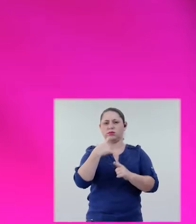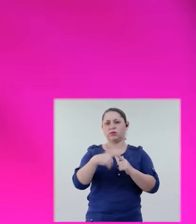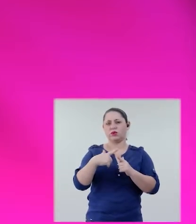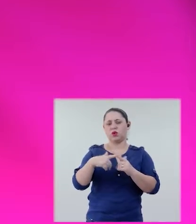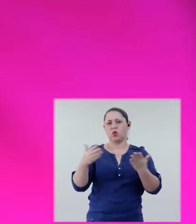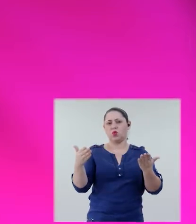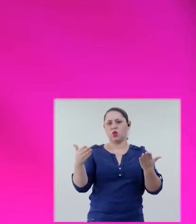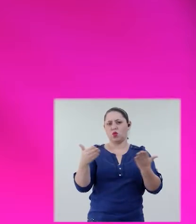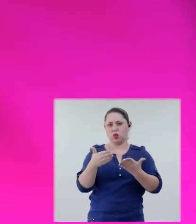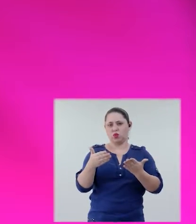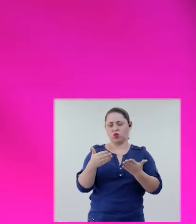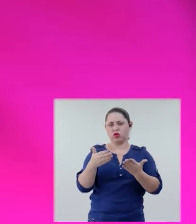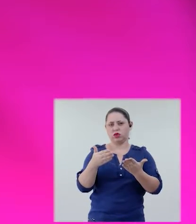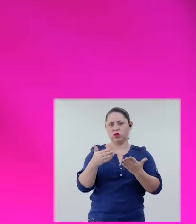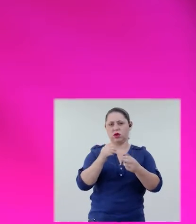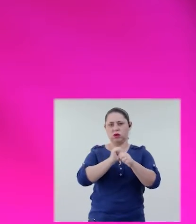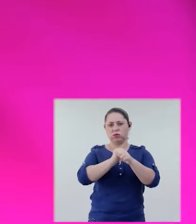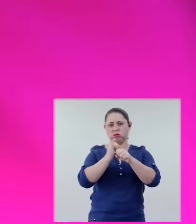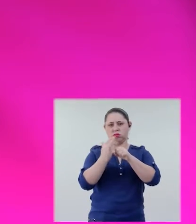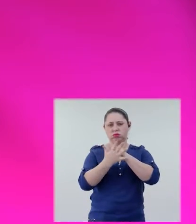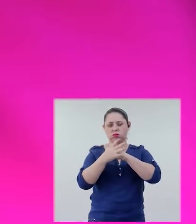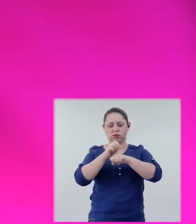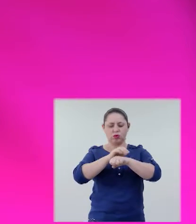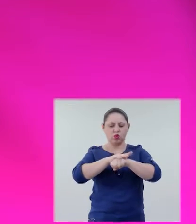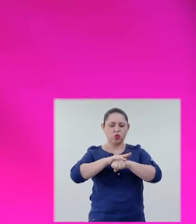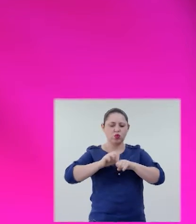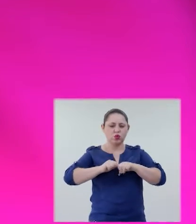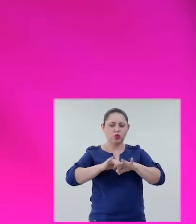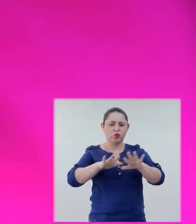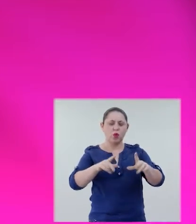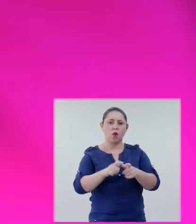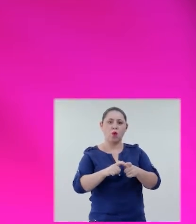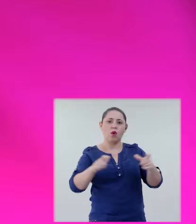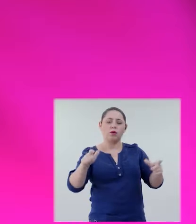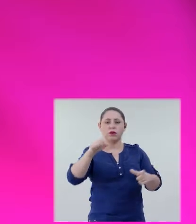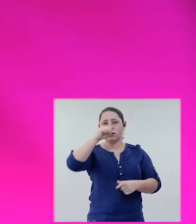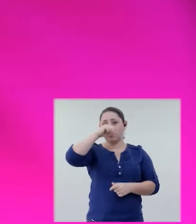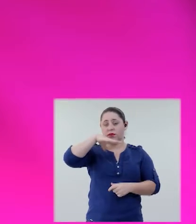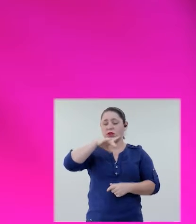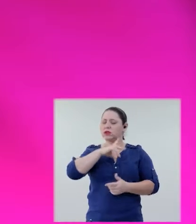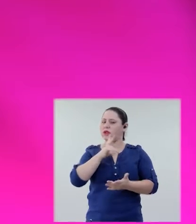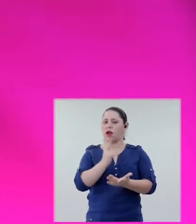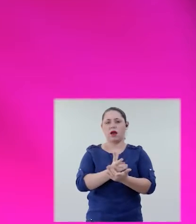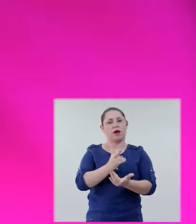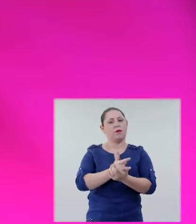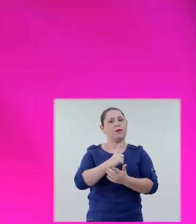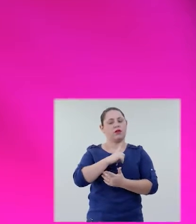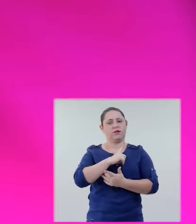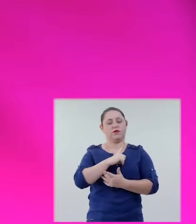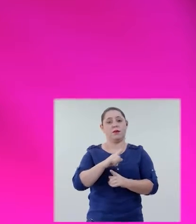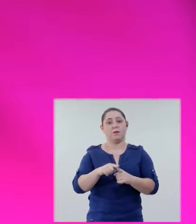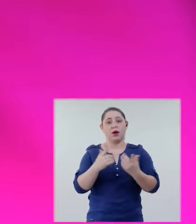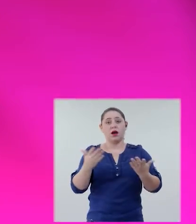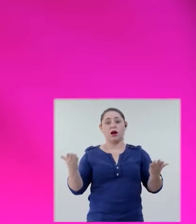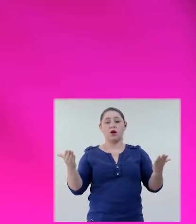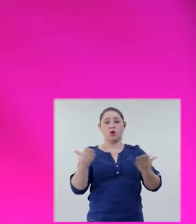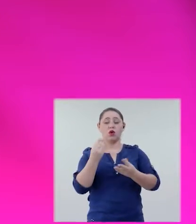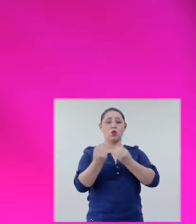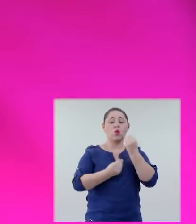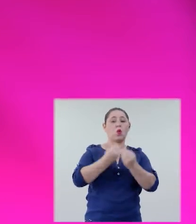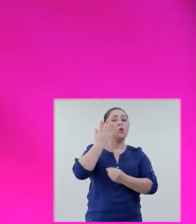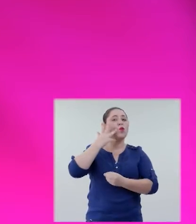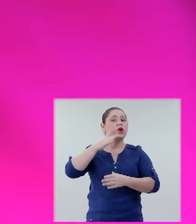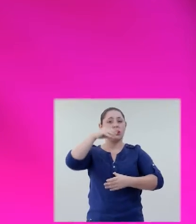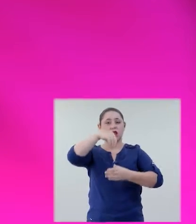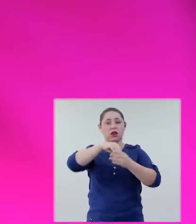acho que hoje, com a pandemia e com o aumento da violência, a violência ela sempre existiu, Lívia, só que agora,